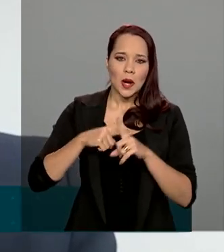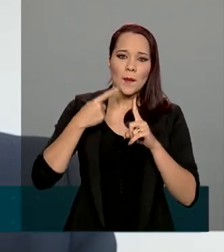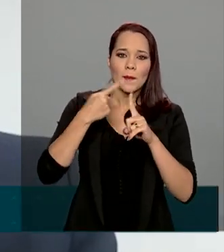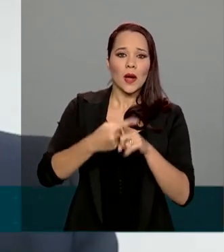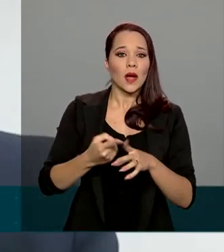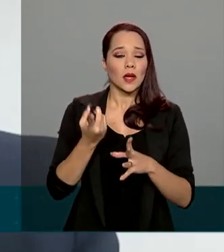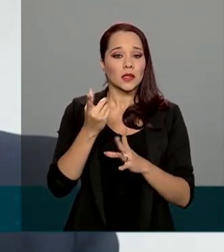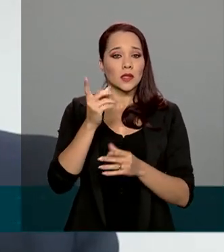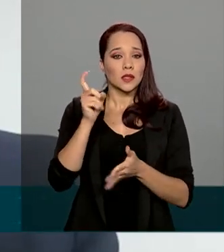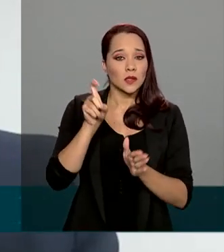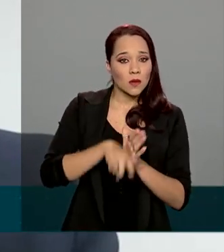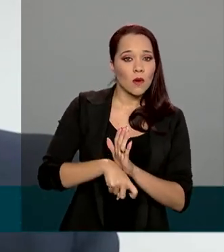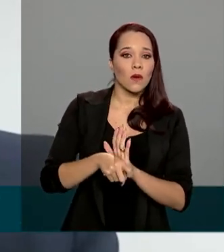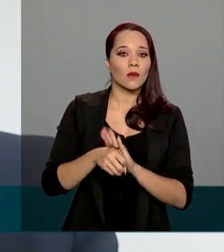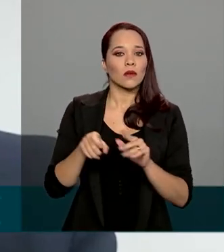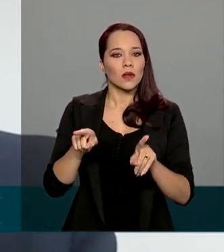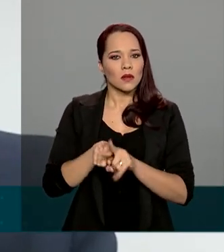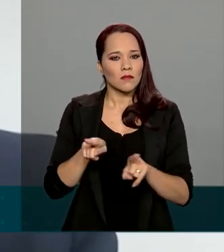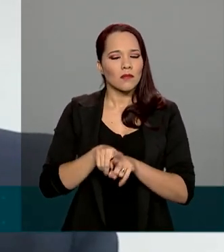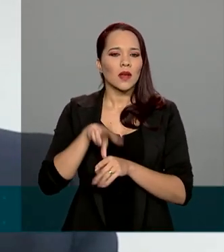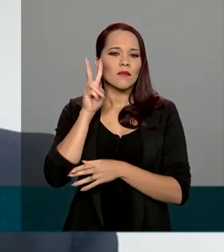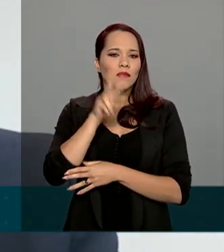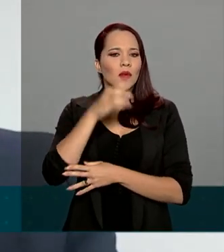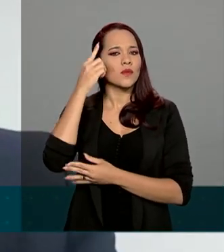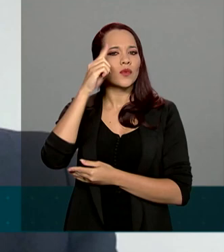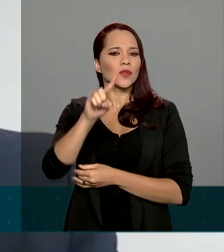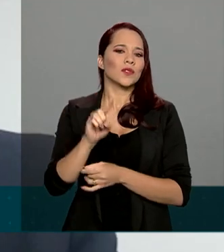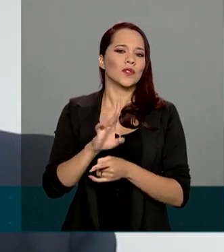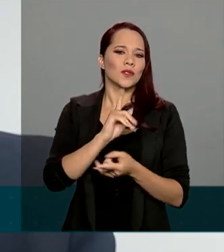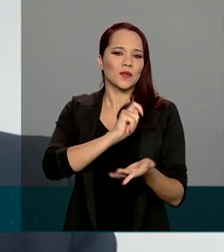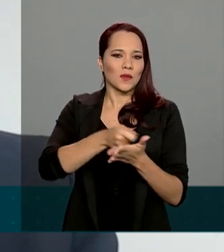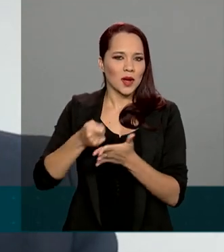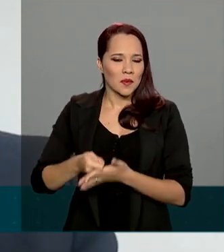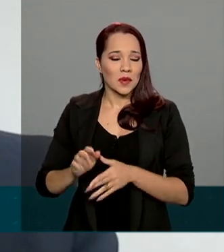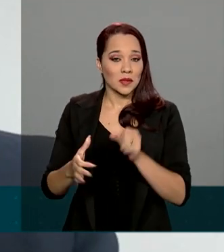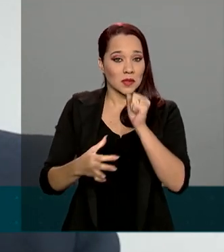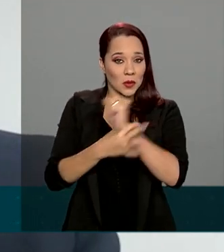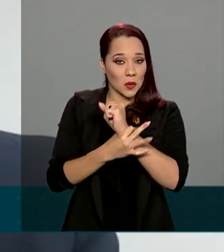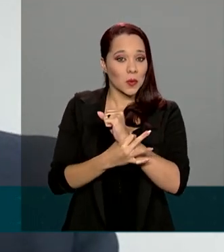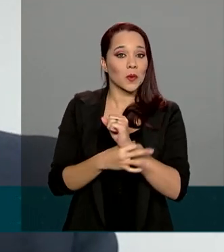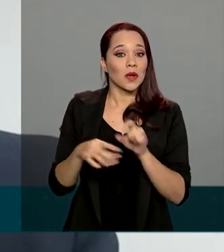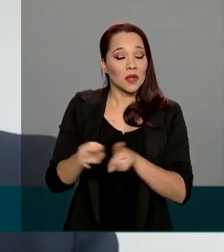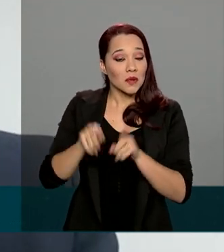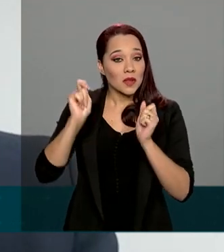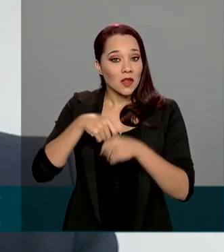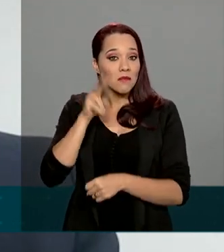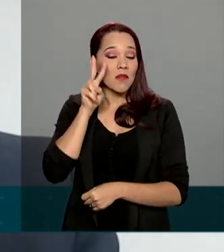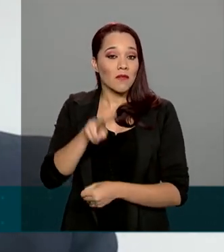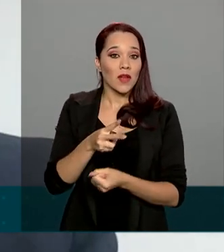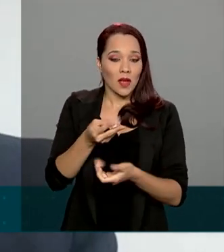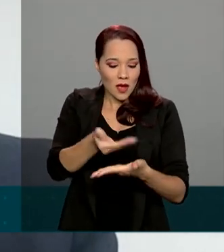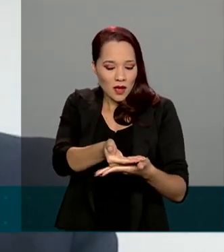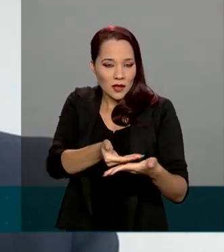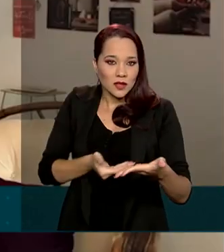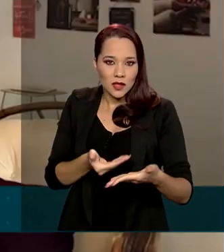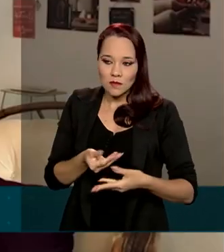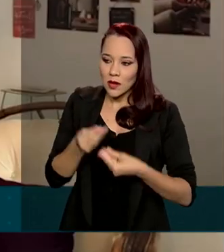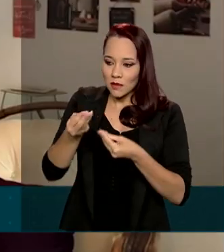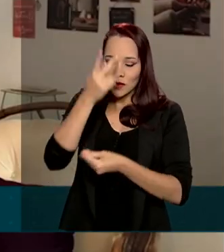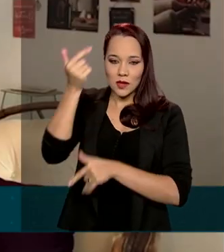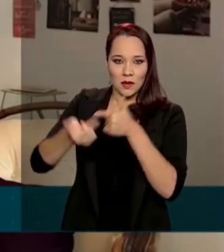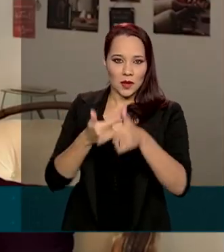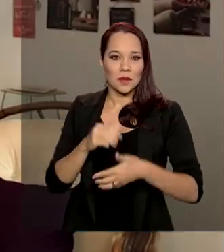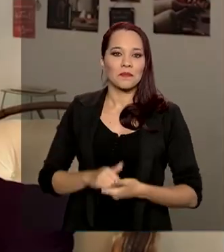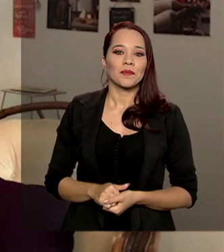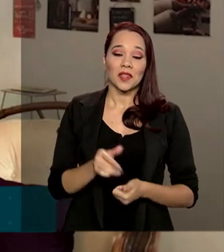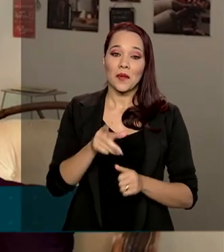essa folha, gerar as guias de pagamento dos tributos, gerar também os recibos para o próprio trabalhador. O E